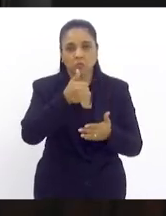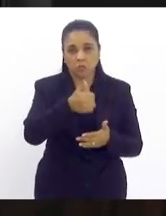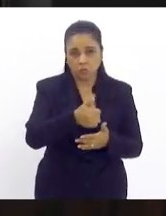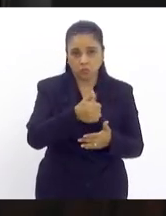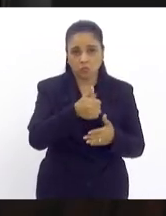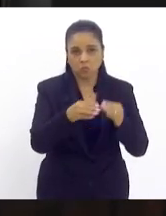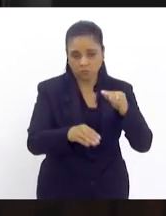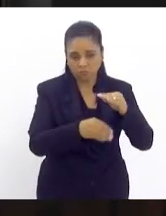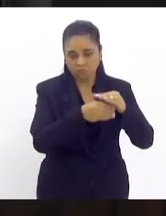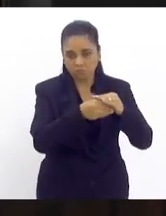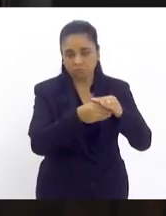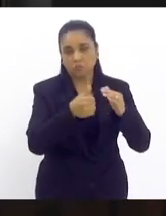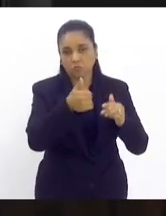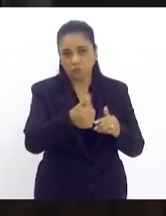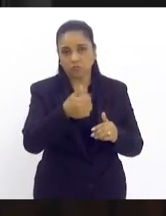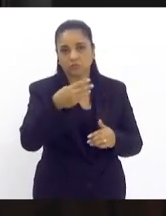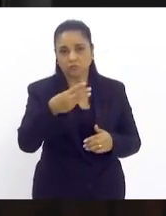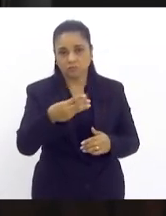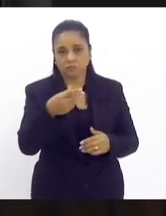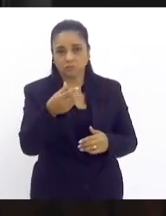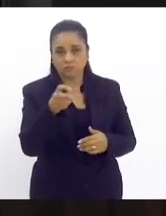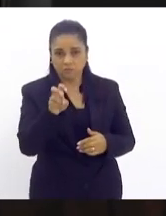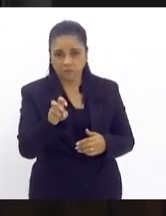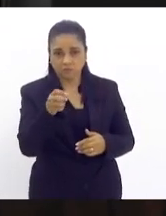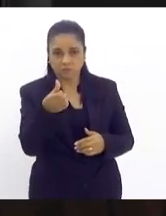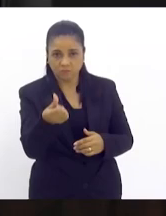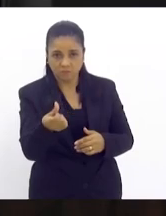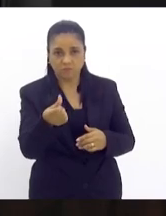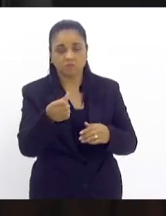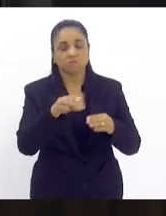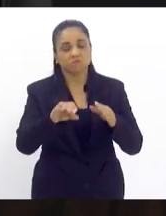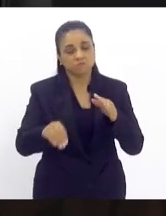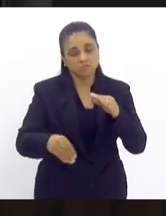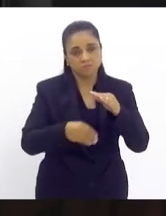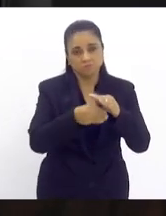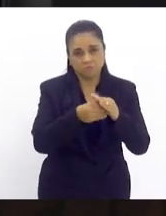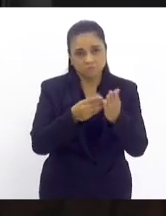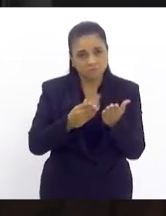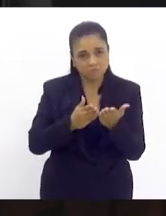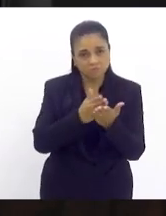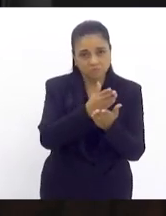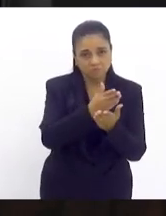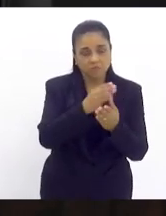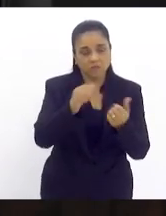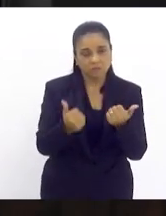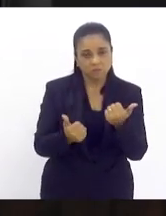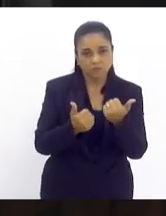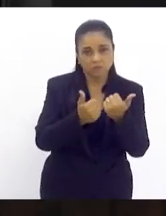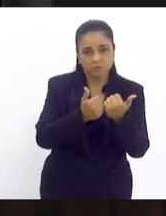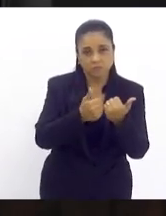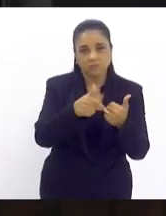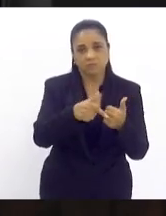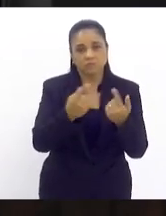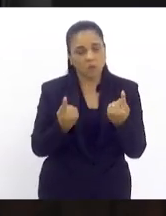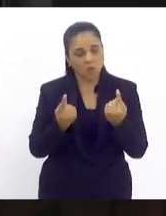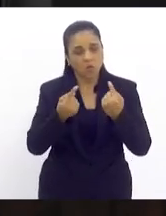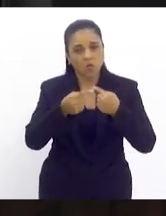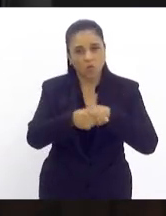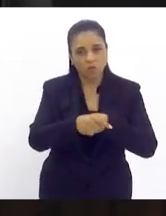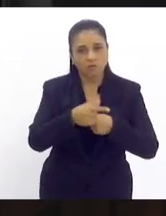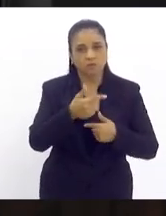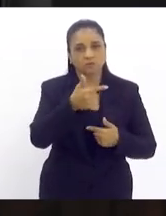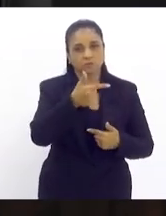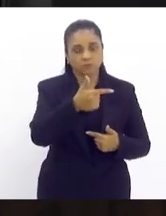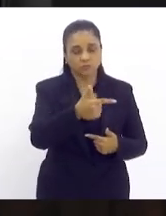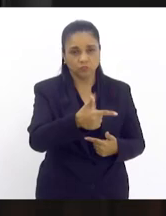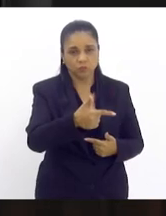3, 5, 6. Favorável à emenda número 7, com subemenda. Contrário às emendas 2,